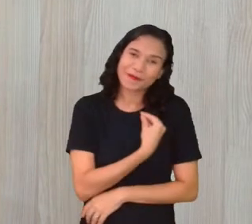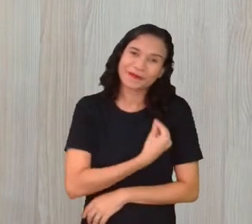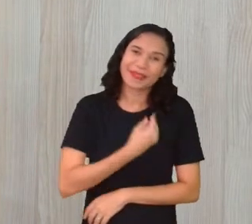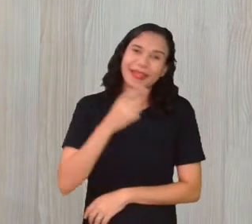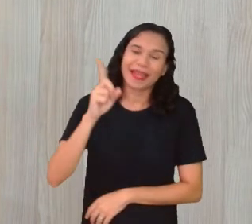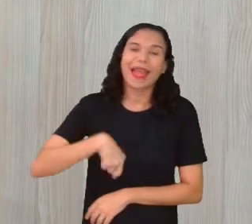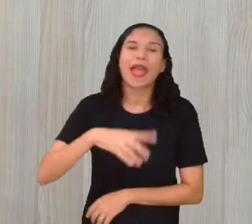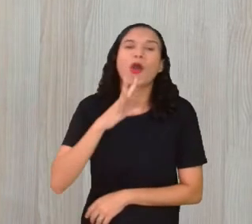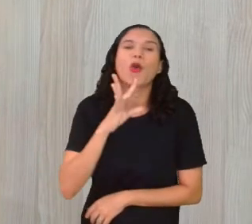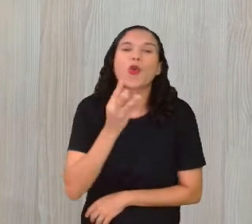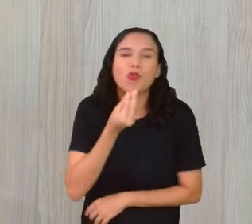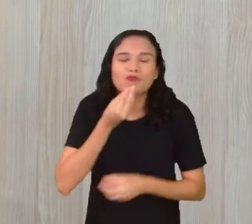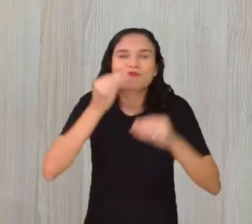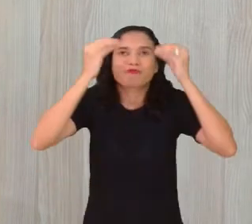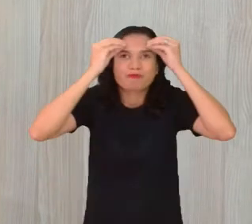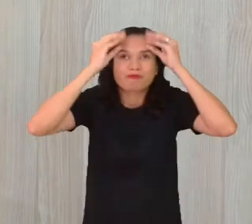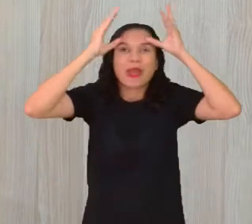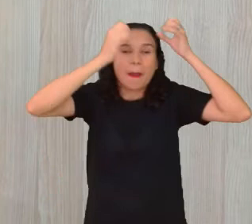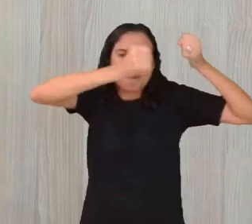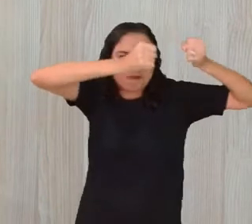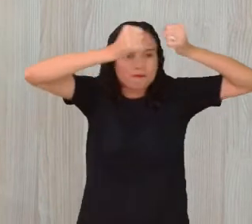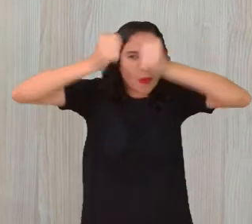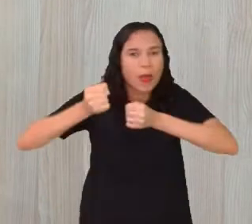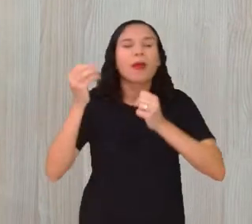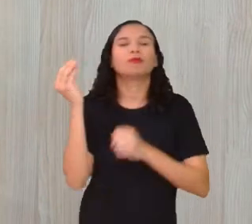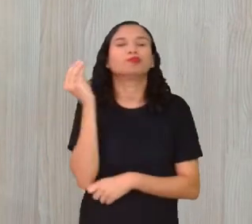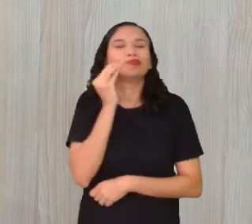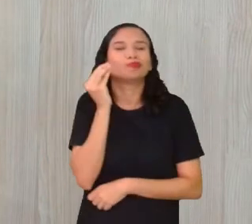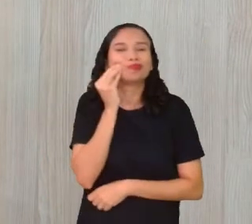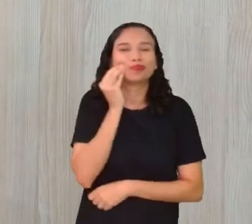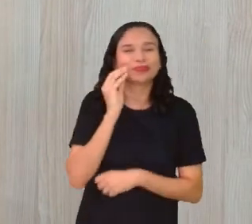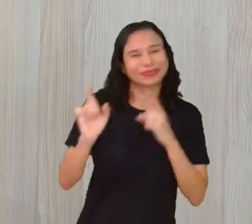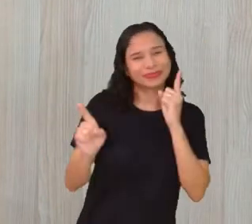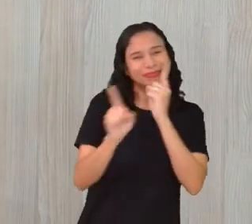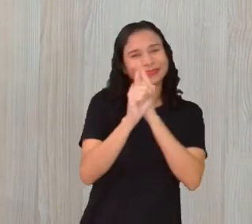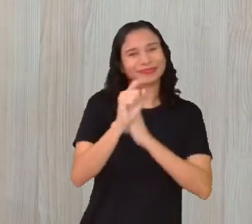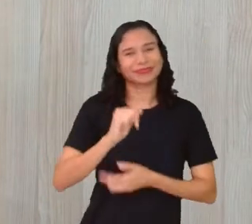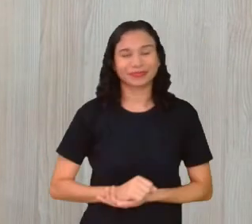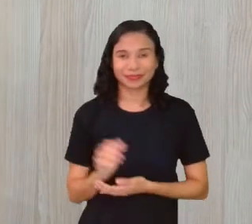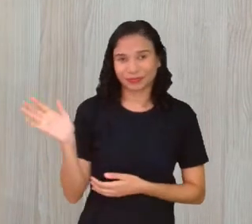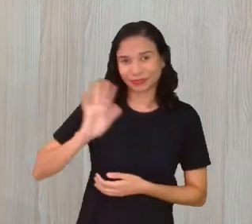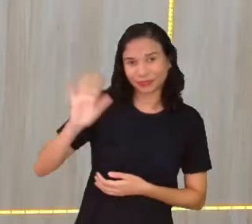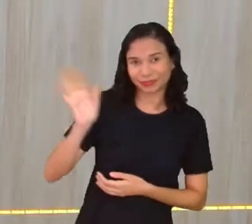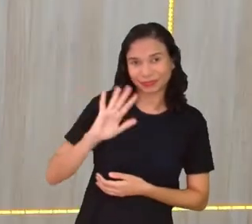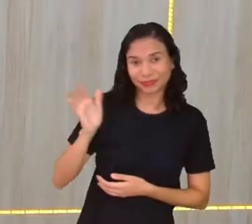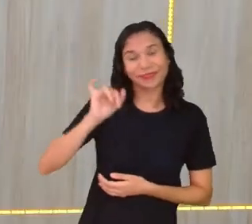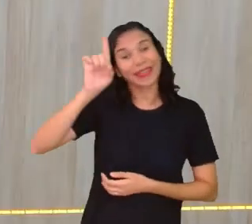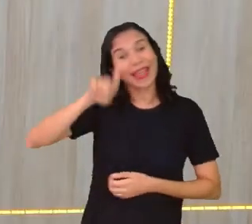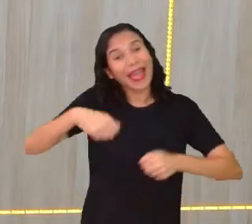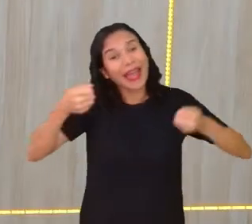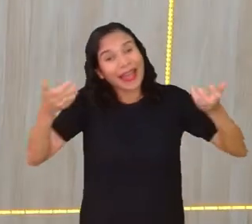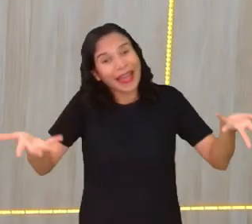é ter conhecimento. Então, conhecimento é poder. Um beijo. Exatamente. Até a próxima aula. Tchau, tchau. Então é